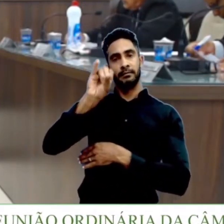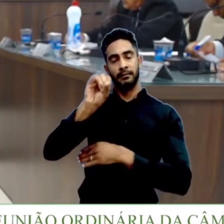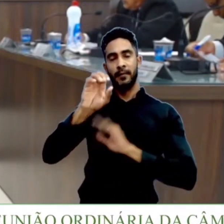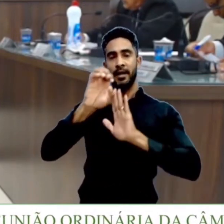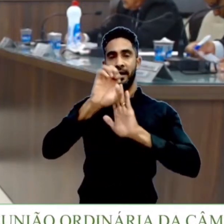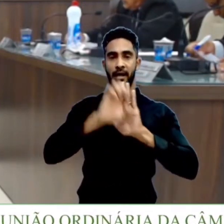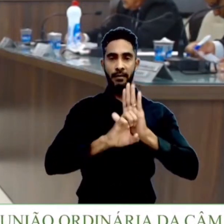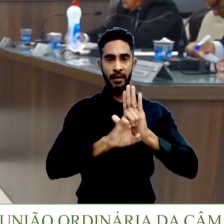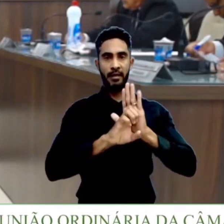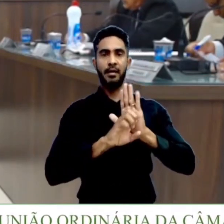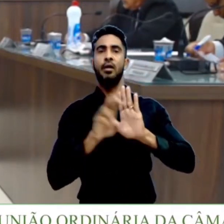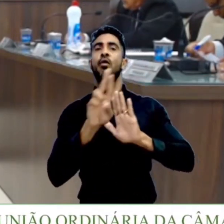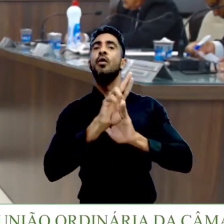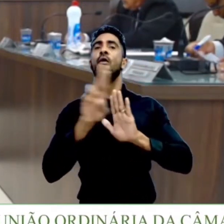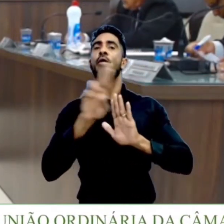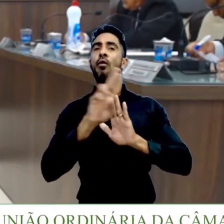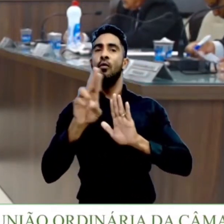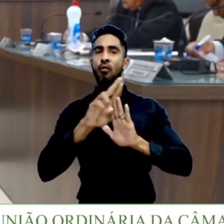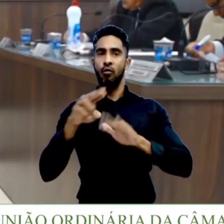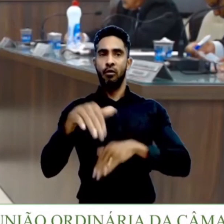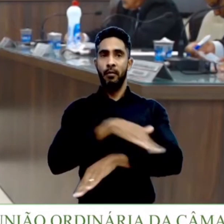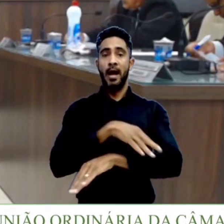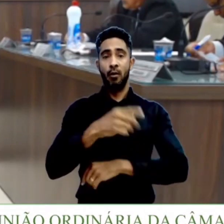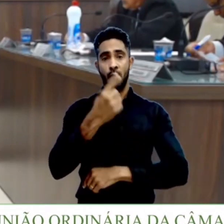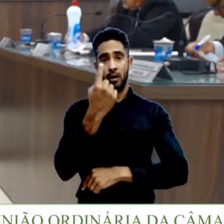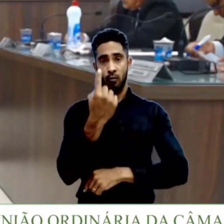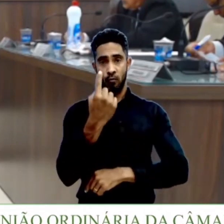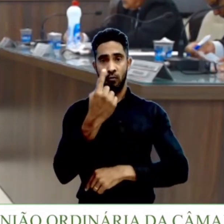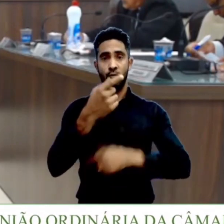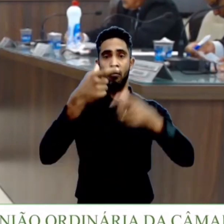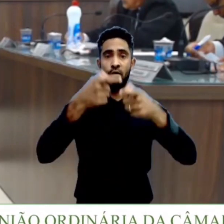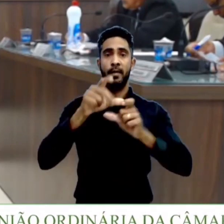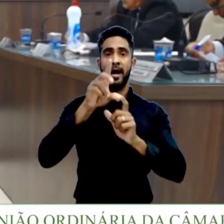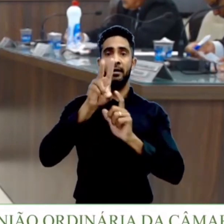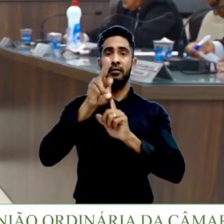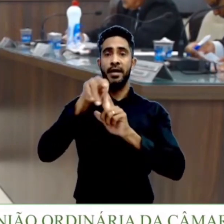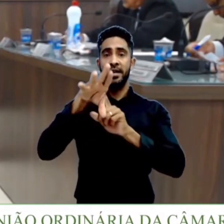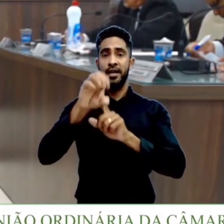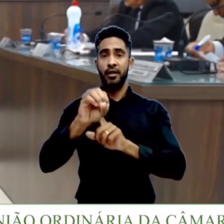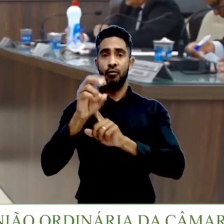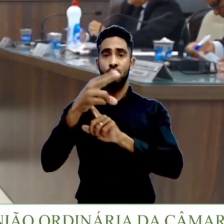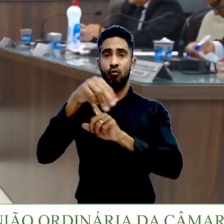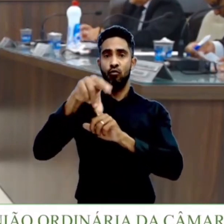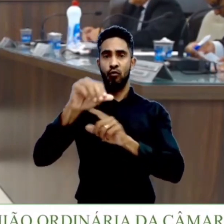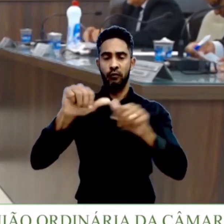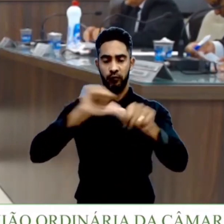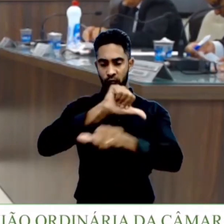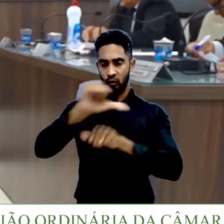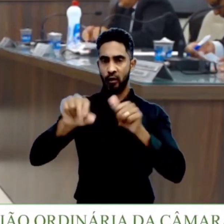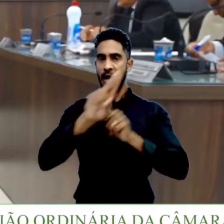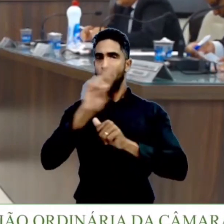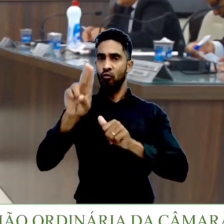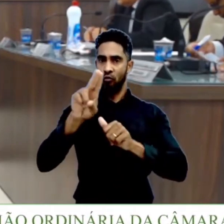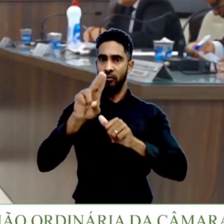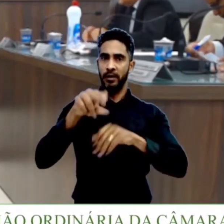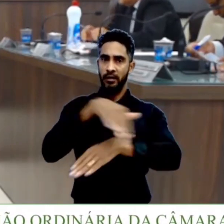ementa, da denominação à atual Rua 1, no bairro Rio Novo, de Rua Manuel Justino dos